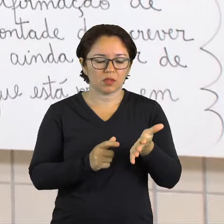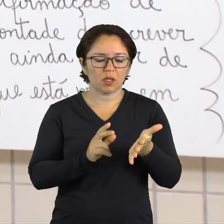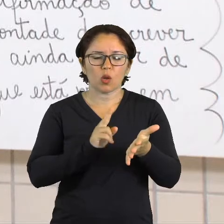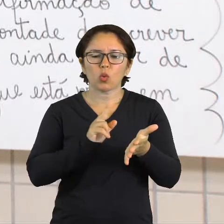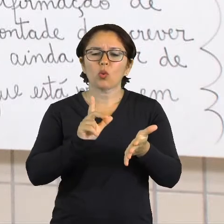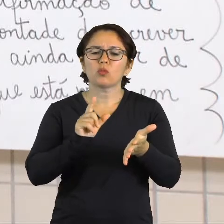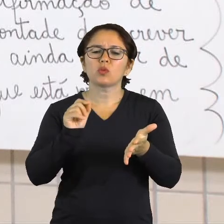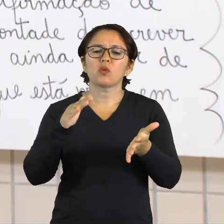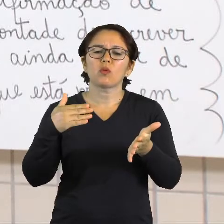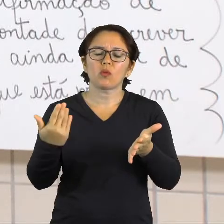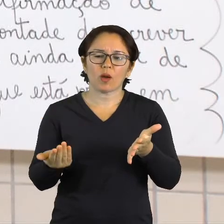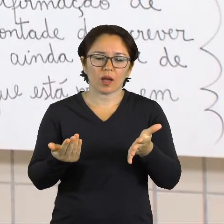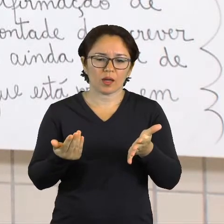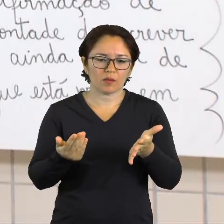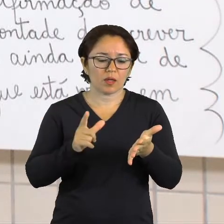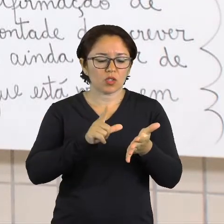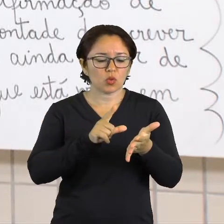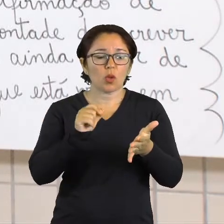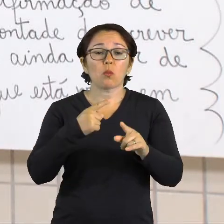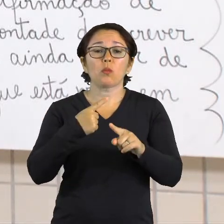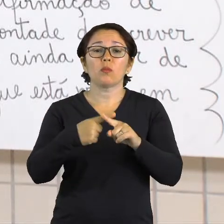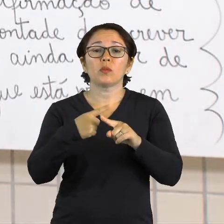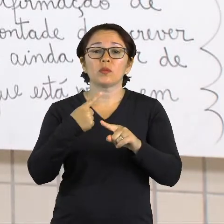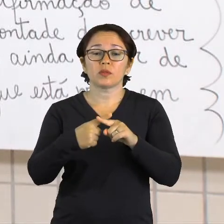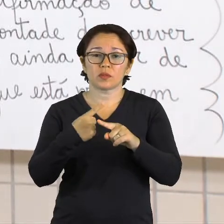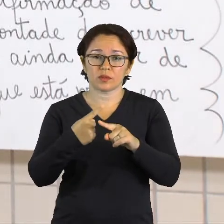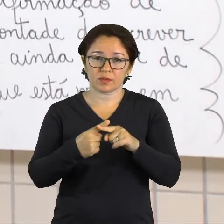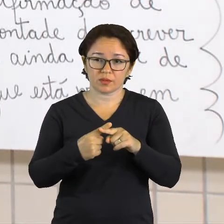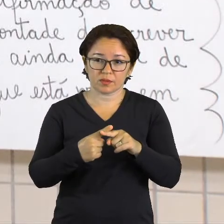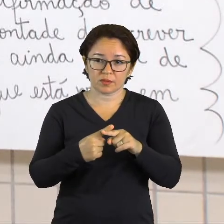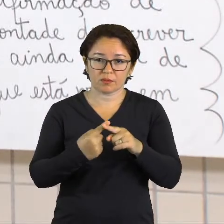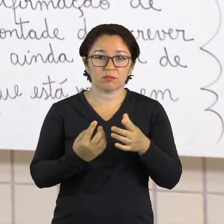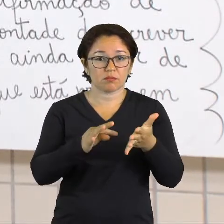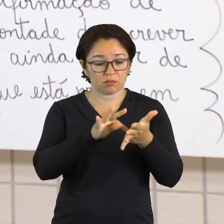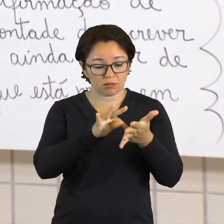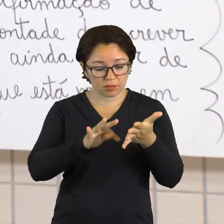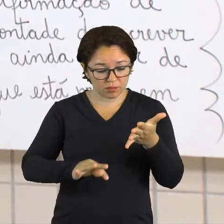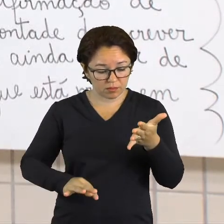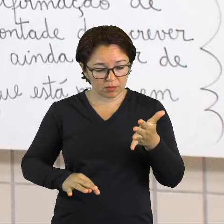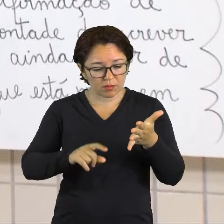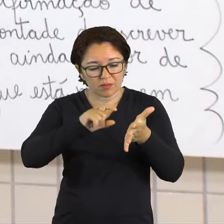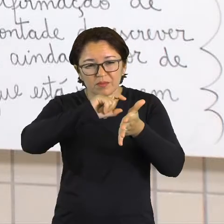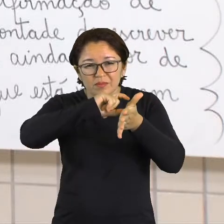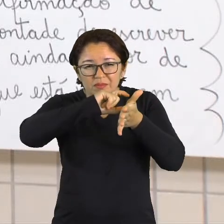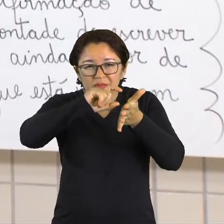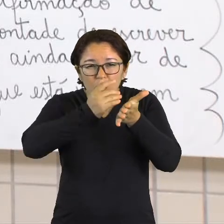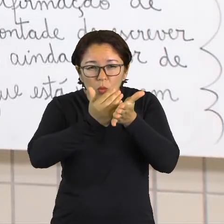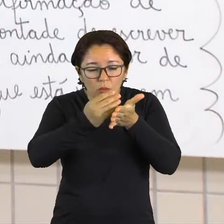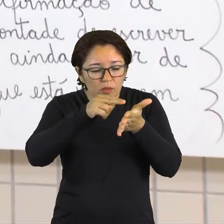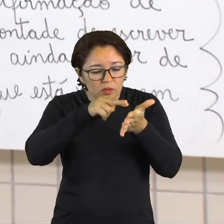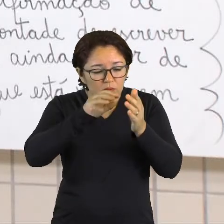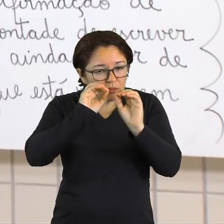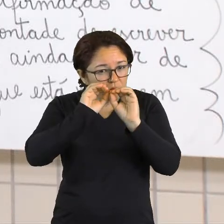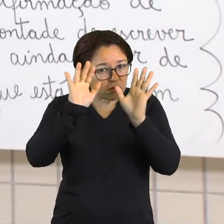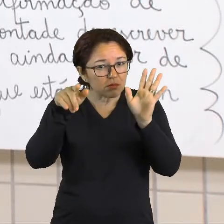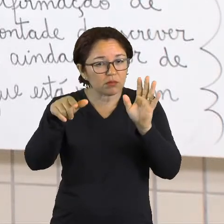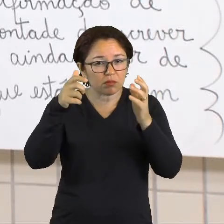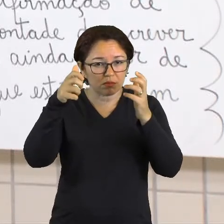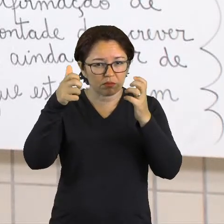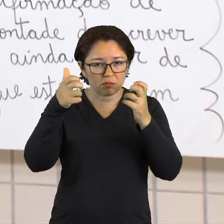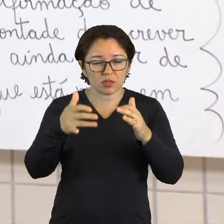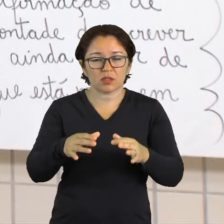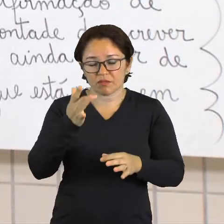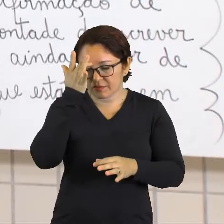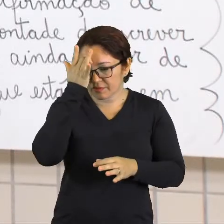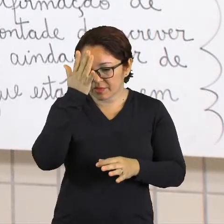a dar um nome ao seu diário. Isso também está bem claro lá no primeiro trecho que nós lemos. Lá a Anne fala claramente que é